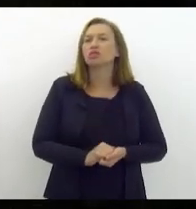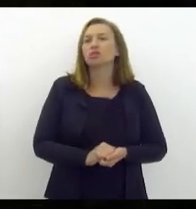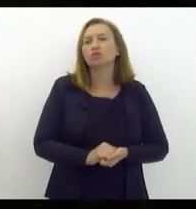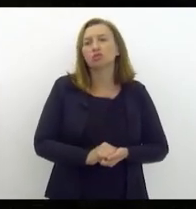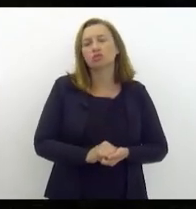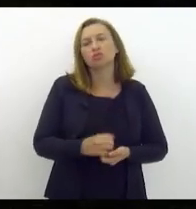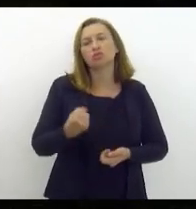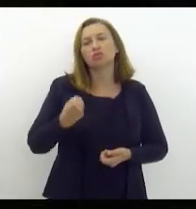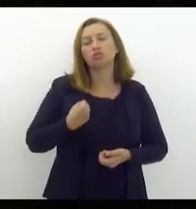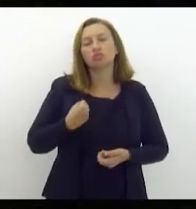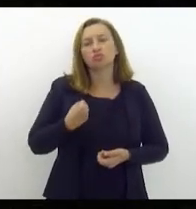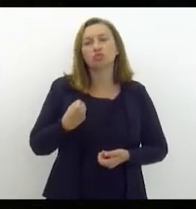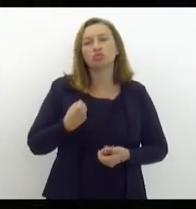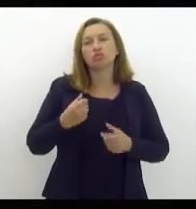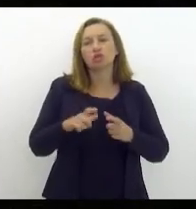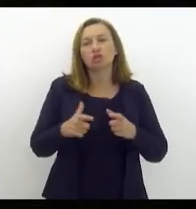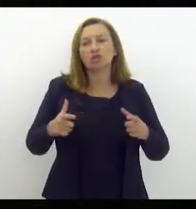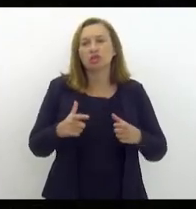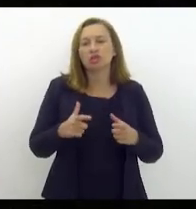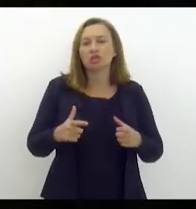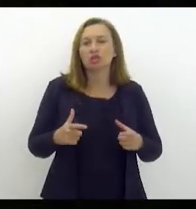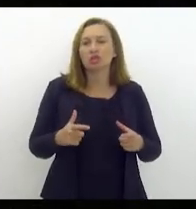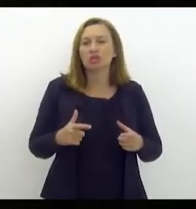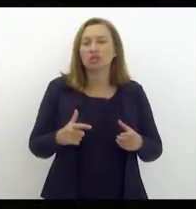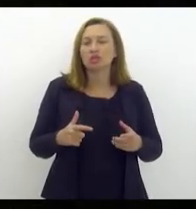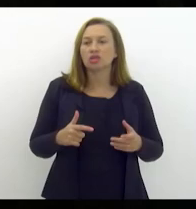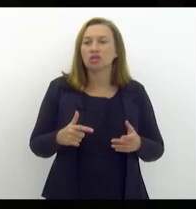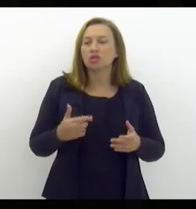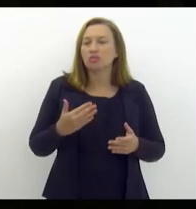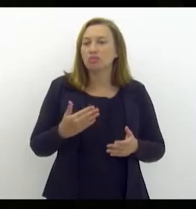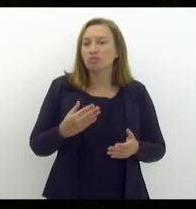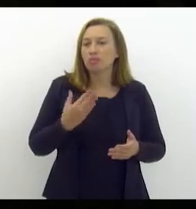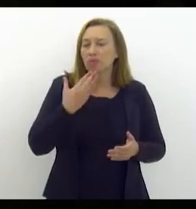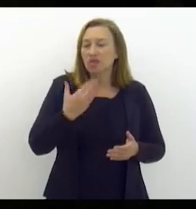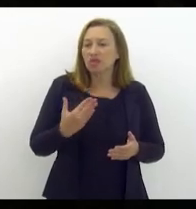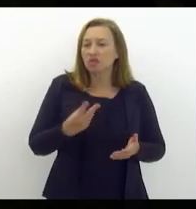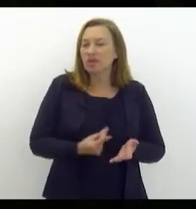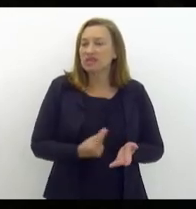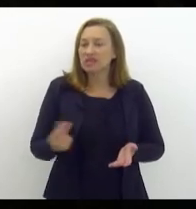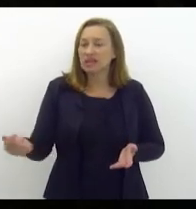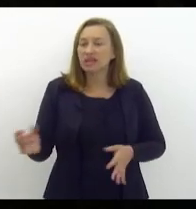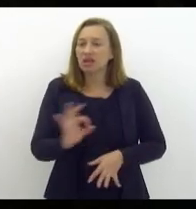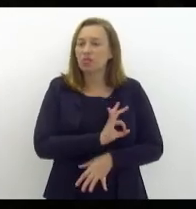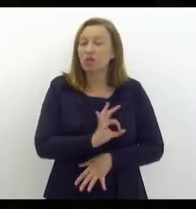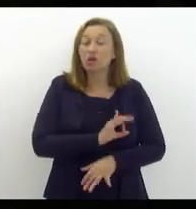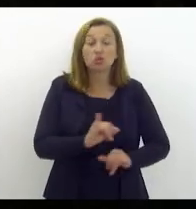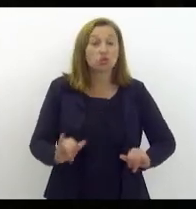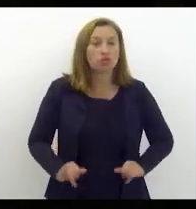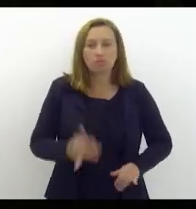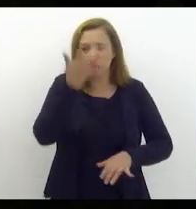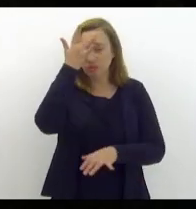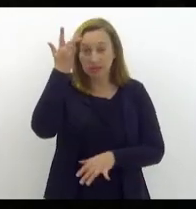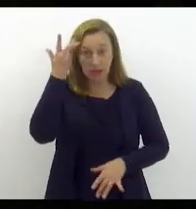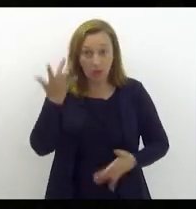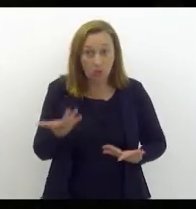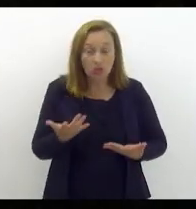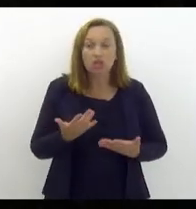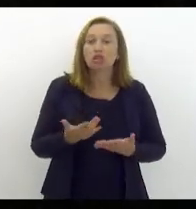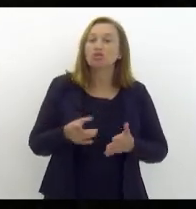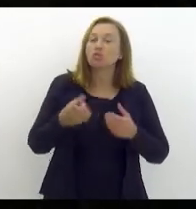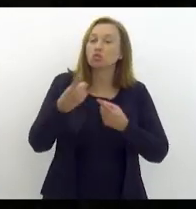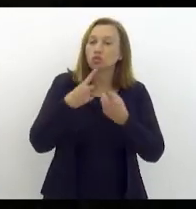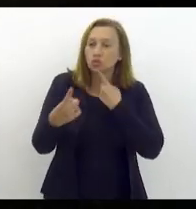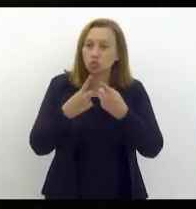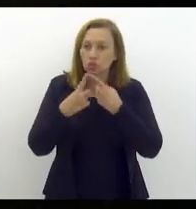maiores números, né, de pedida de baixa nas polícias é exatamente por conta do sofrimento mental. Nós fizemos essa